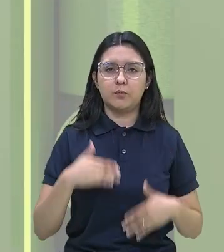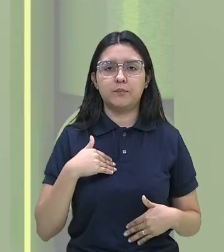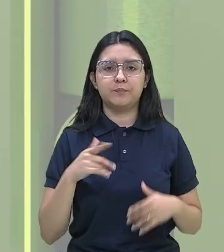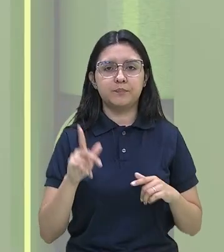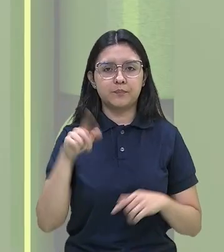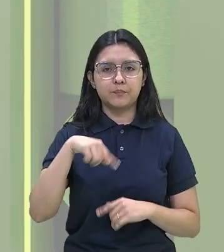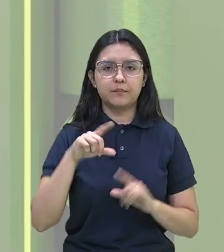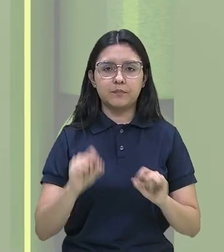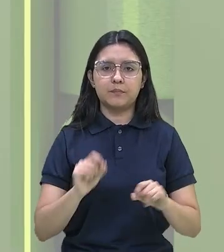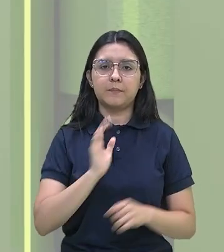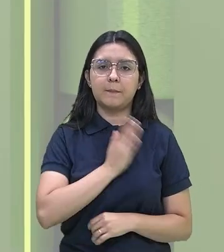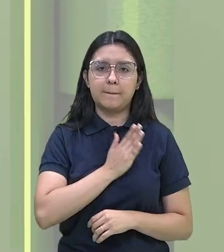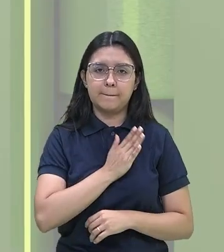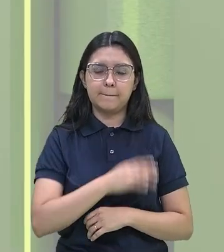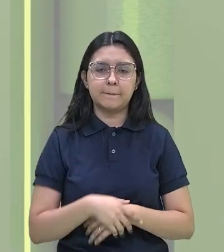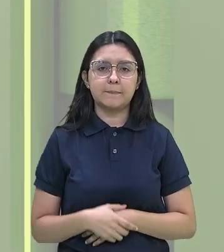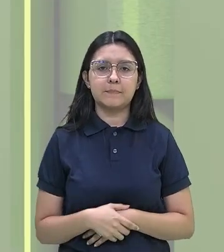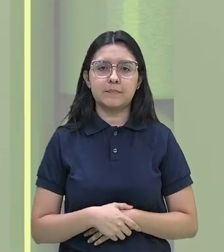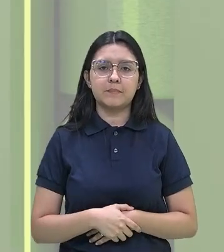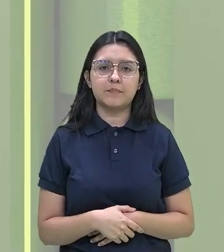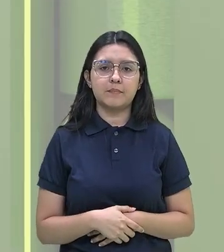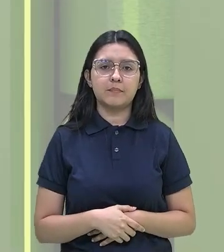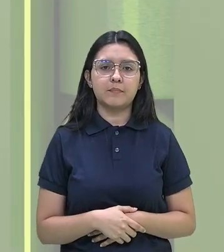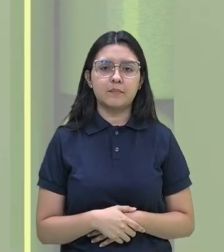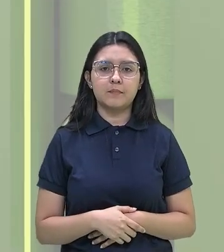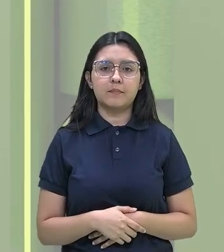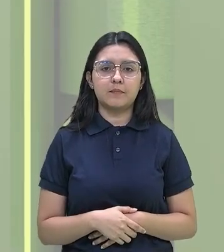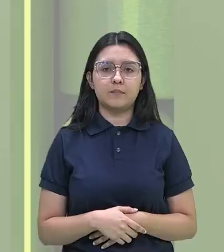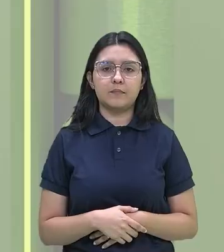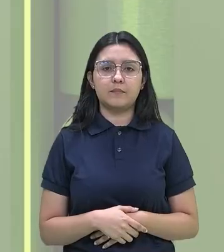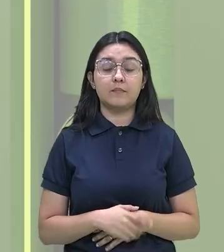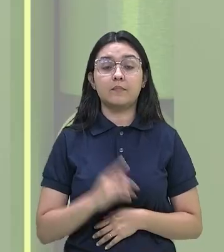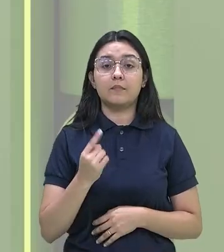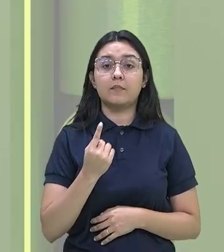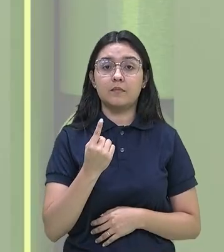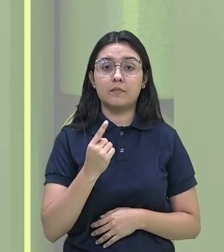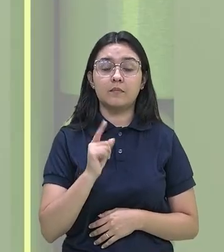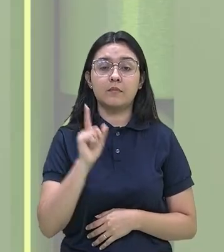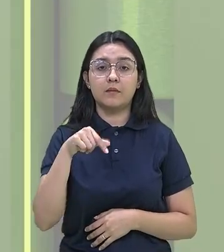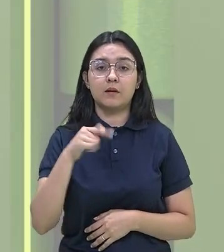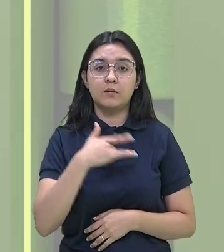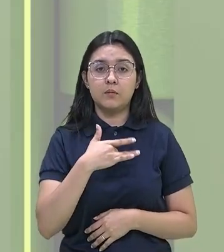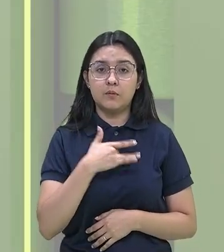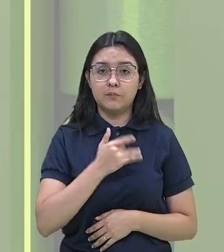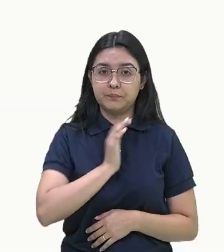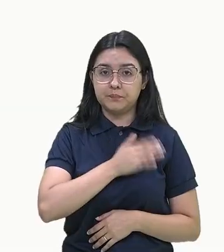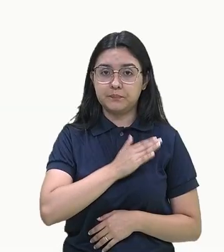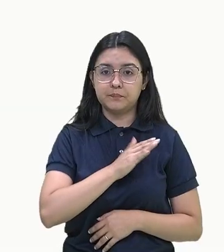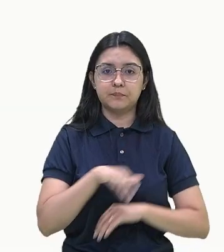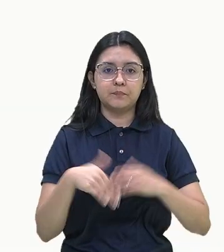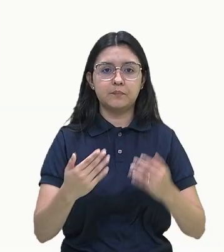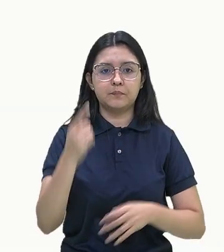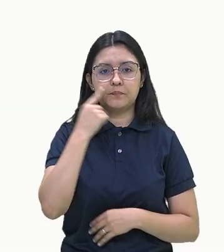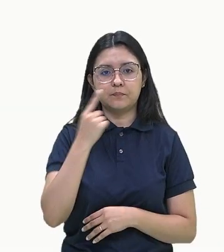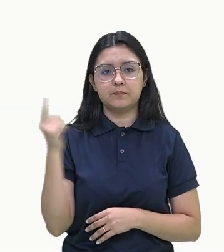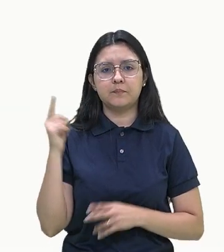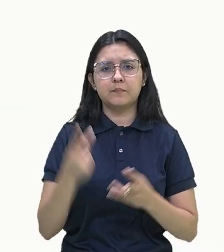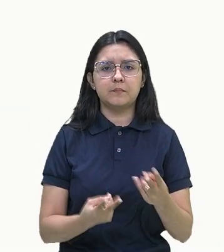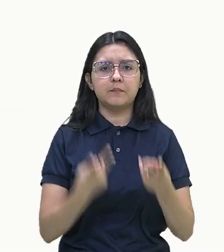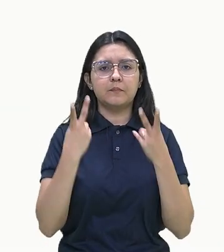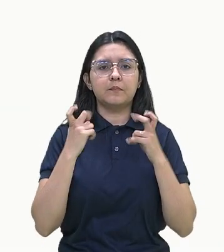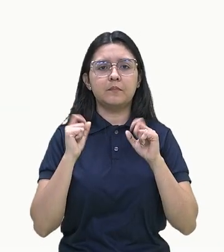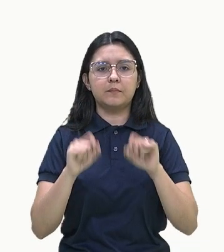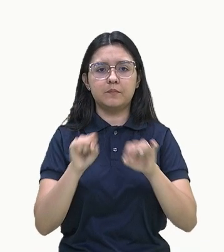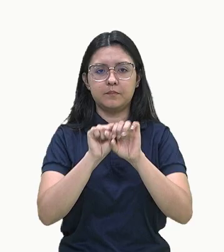sistema cardiovascular, onde ali um dos órgãos é o coração. Veja aí que no